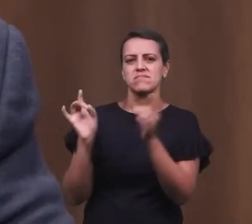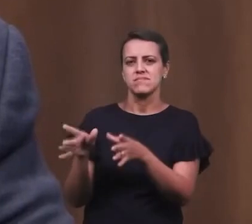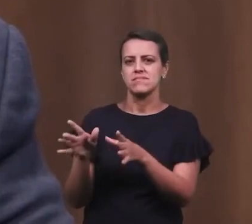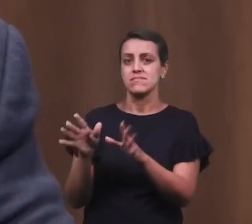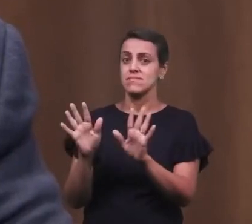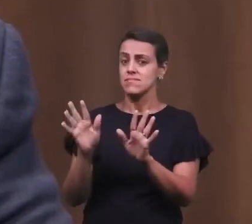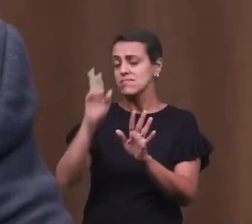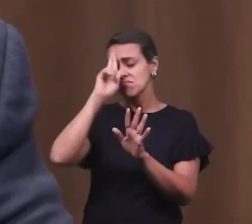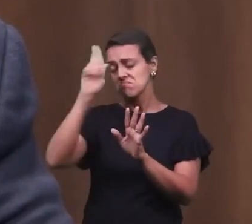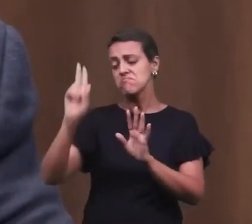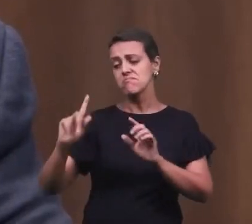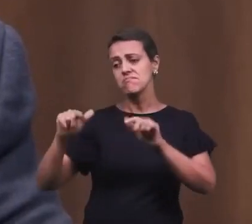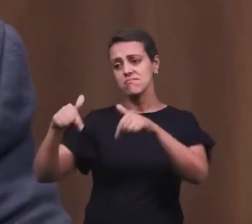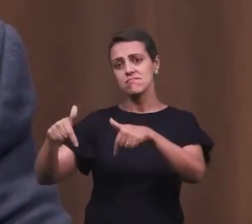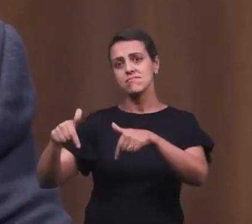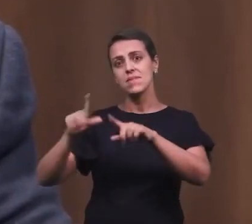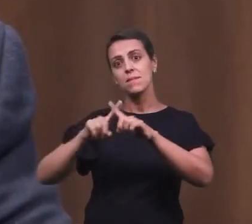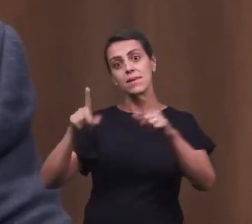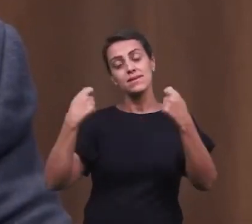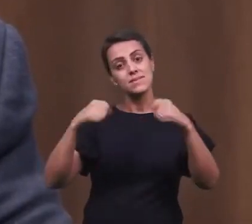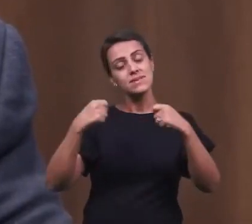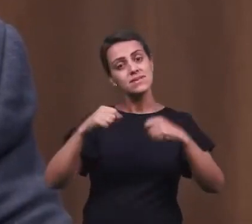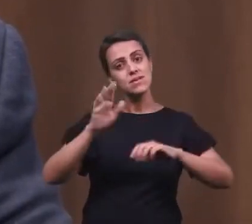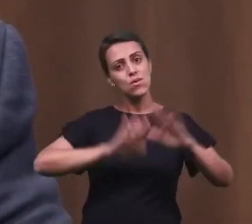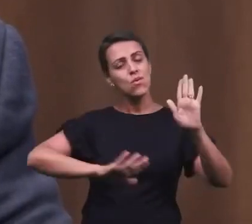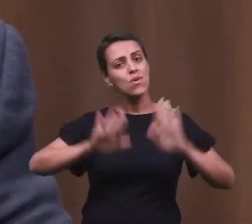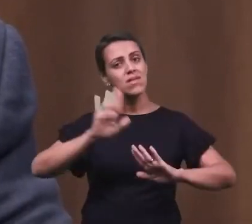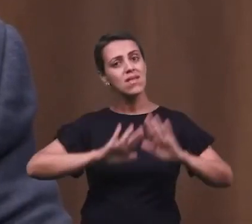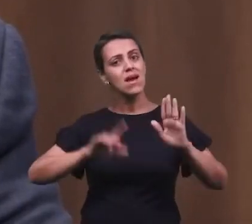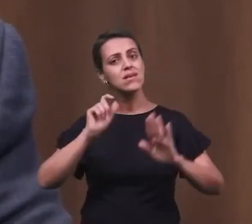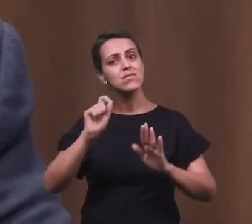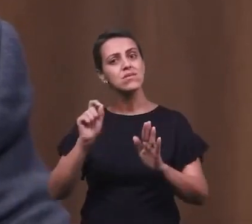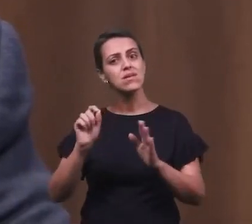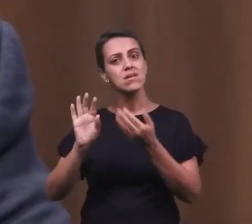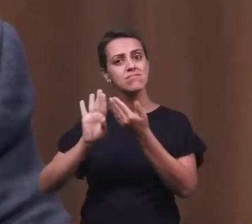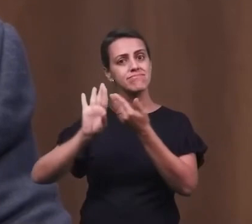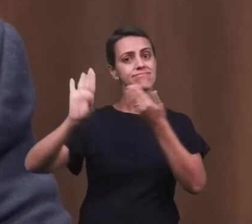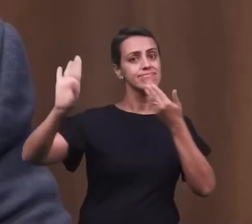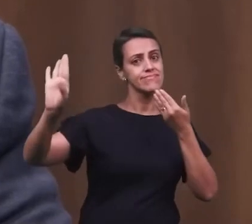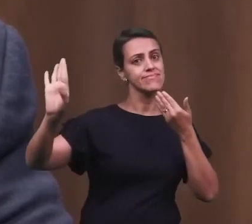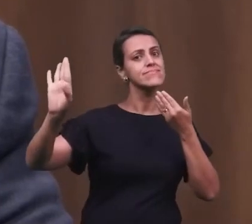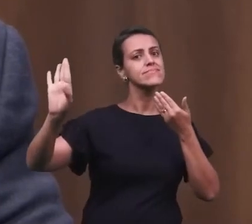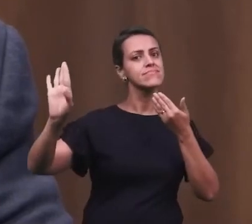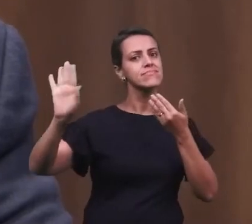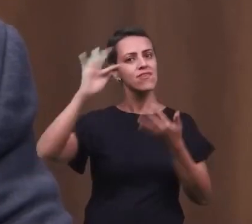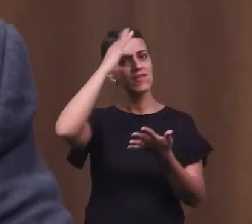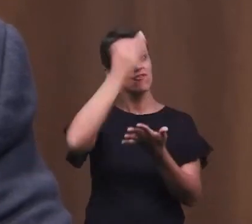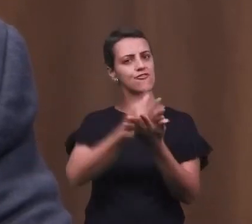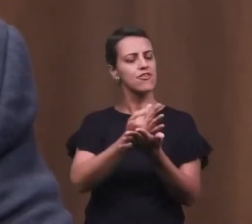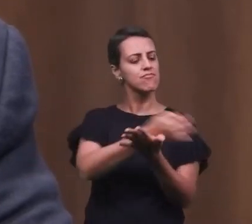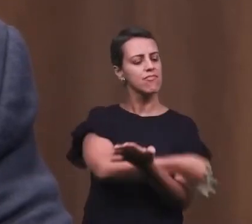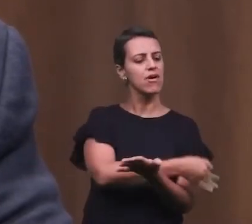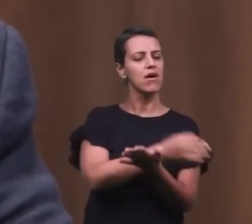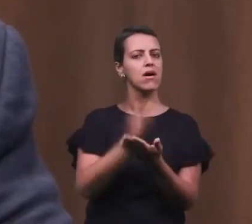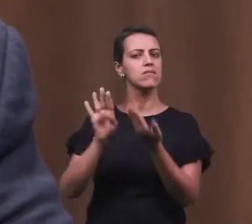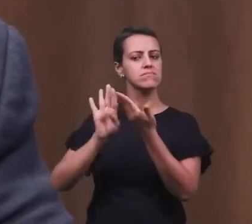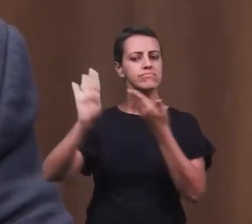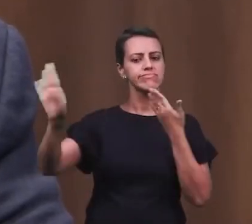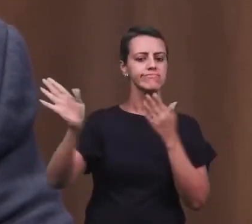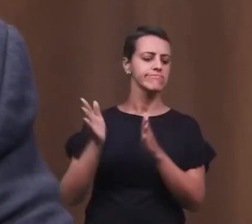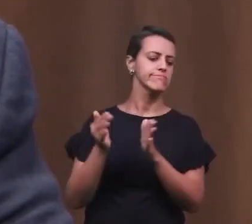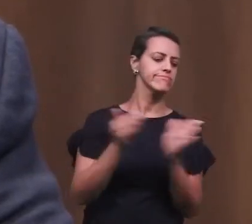Mas tem que ter muito cuidado para não passar um período para não passar para o lado da apostasia. A partir do momento que passou para a